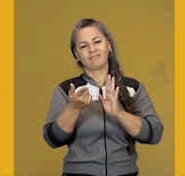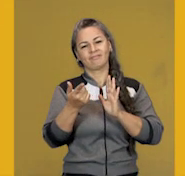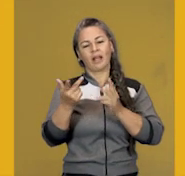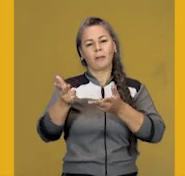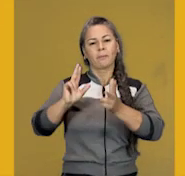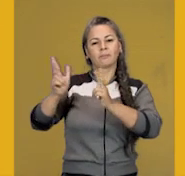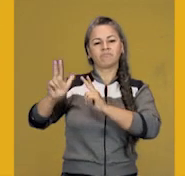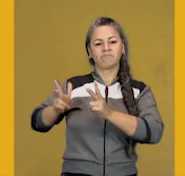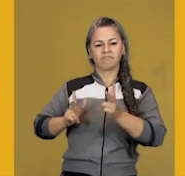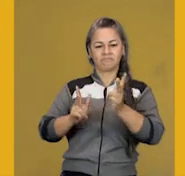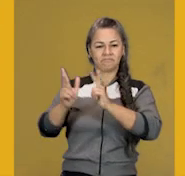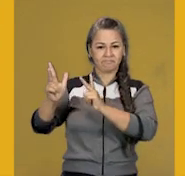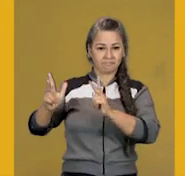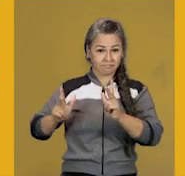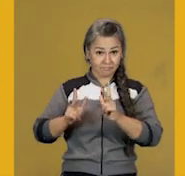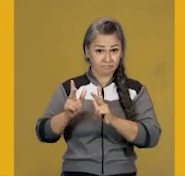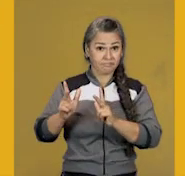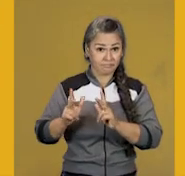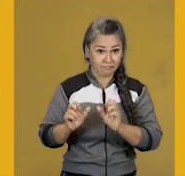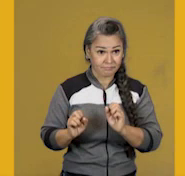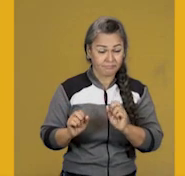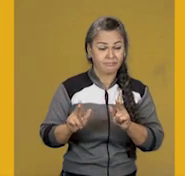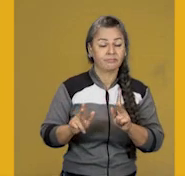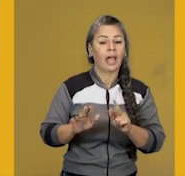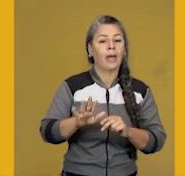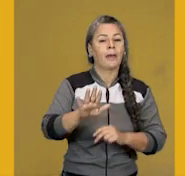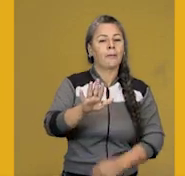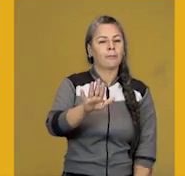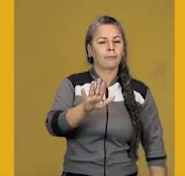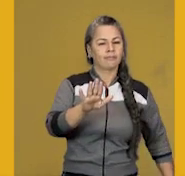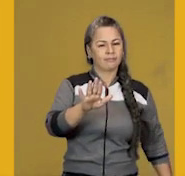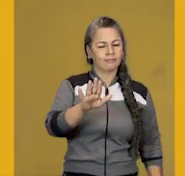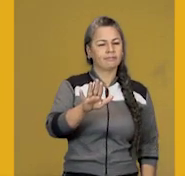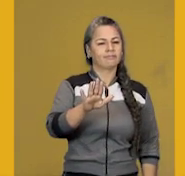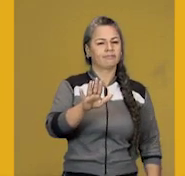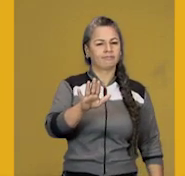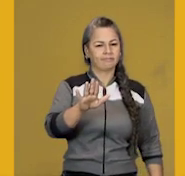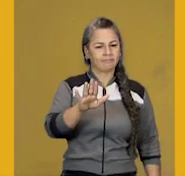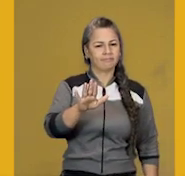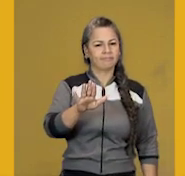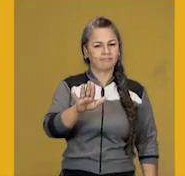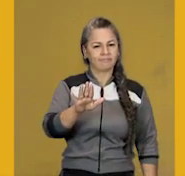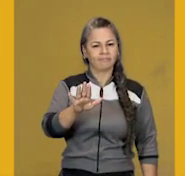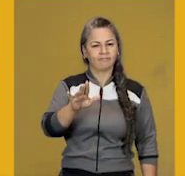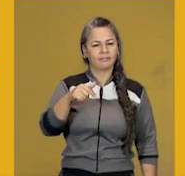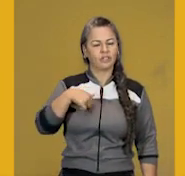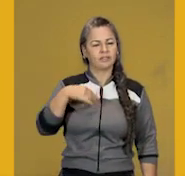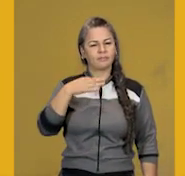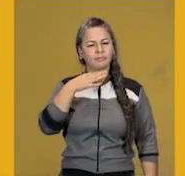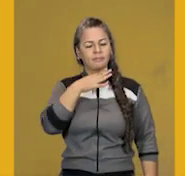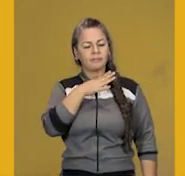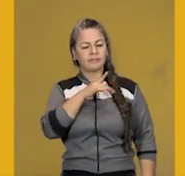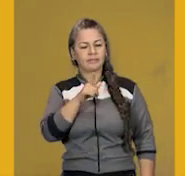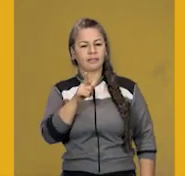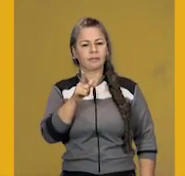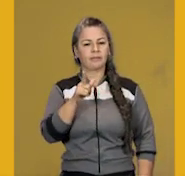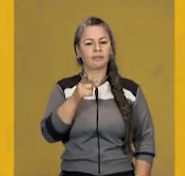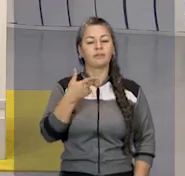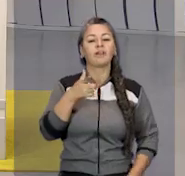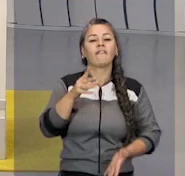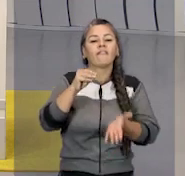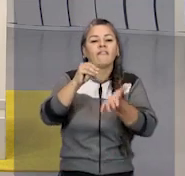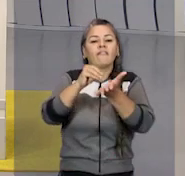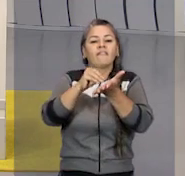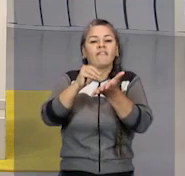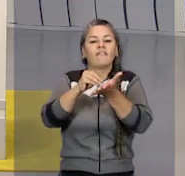tá? E algumas vezes a gente observa também nessa linguagem informal, às vezes a ausência do plural. Vocês